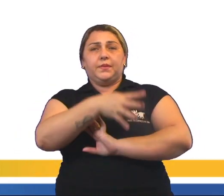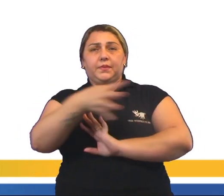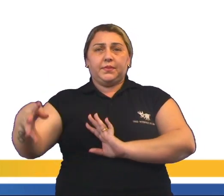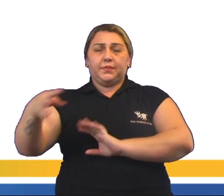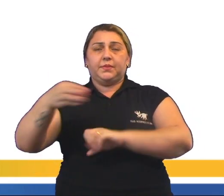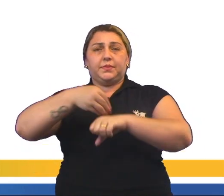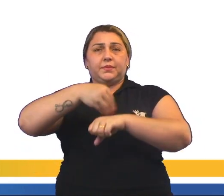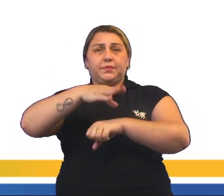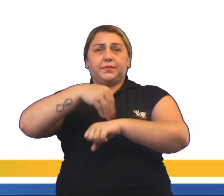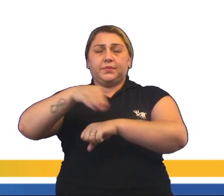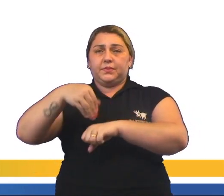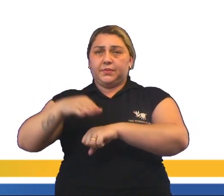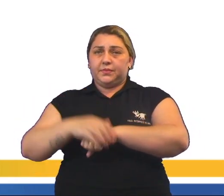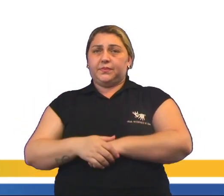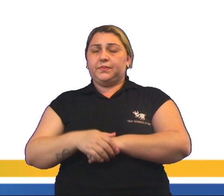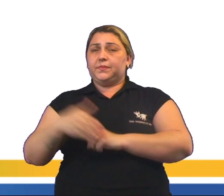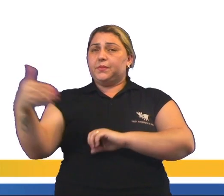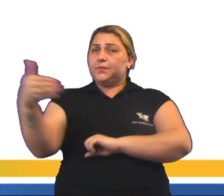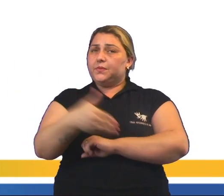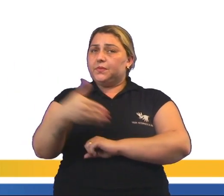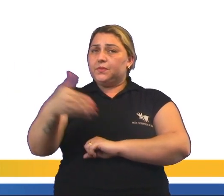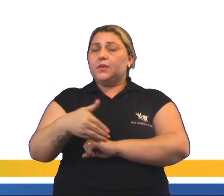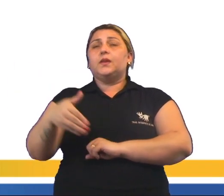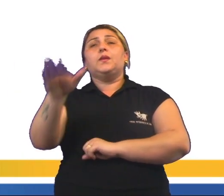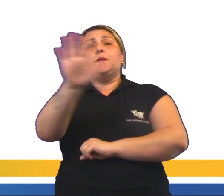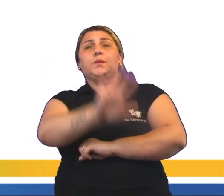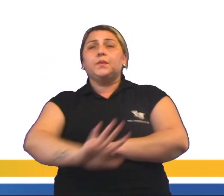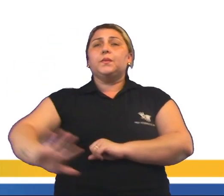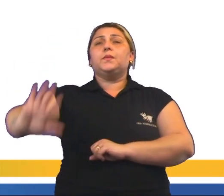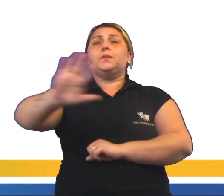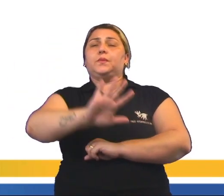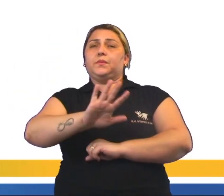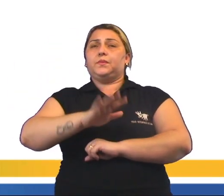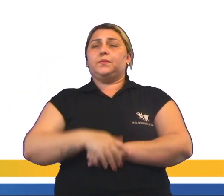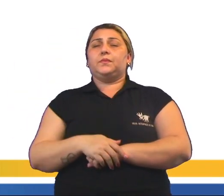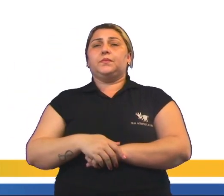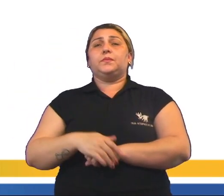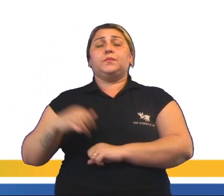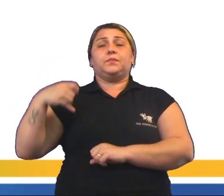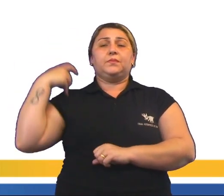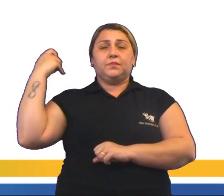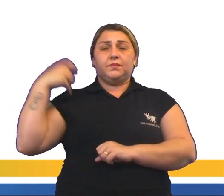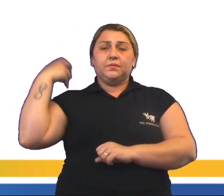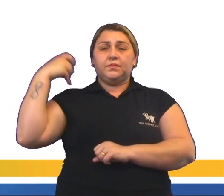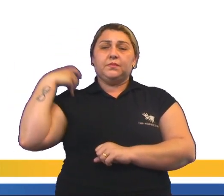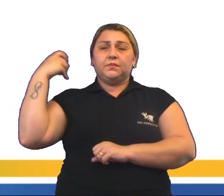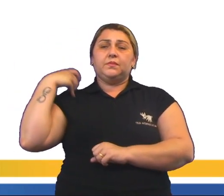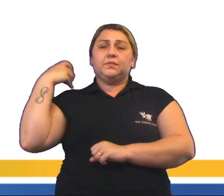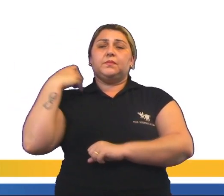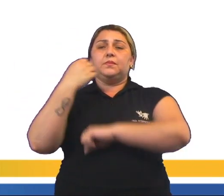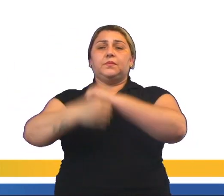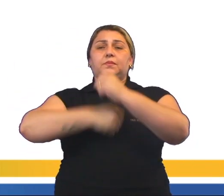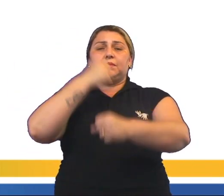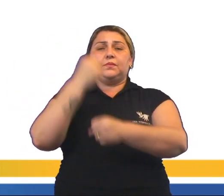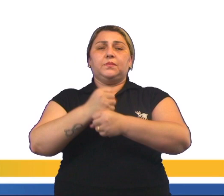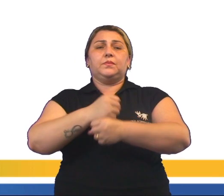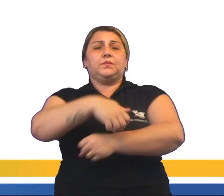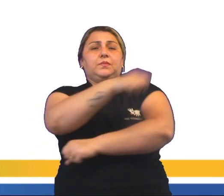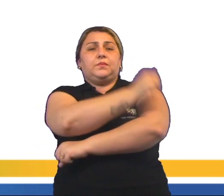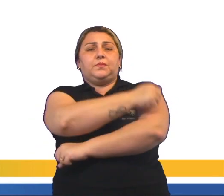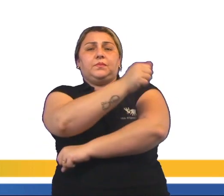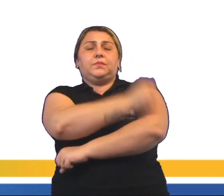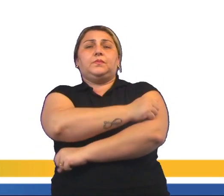tabela de distribuição de frequência absoluta das idades em anos ou